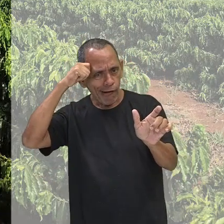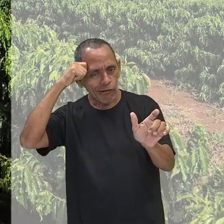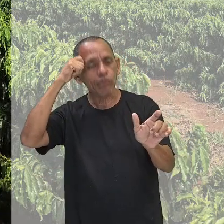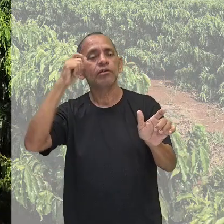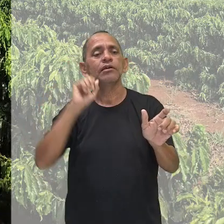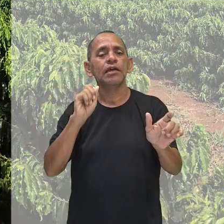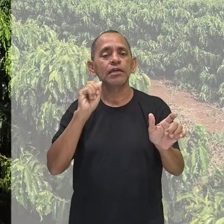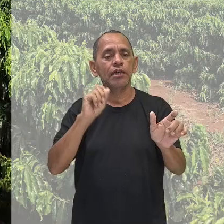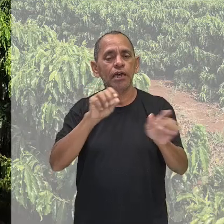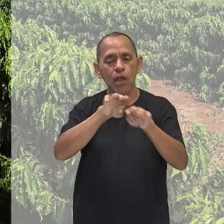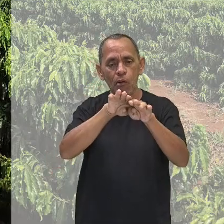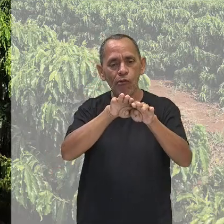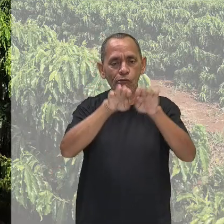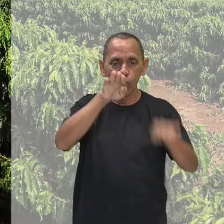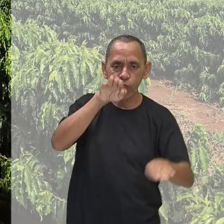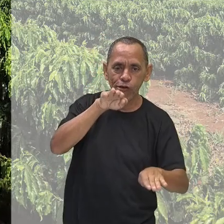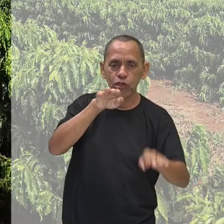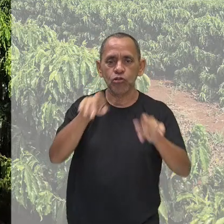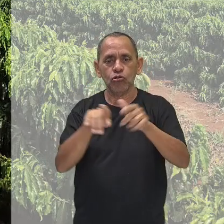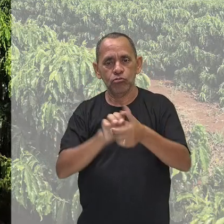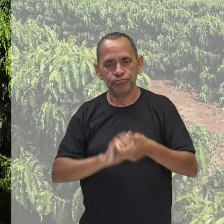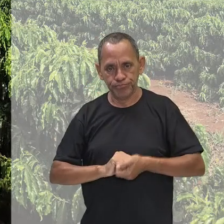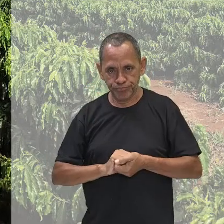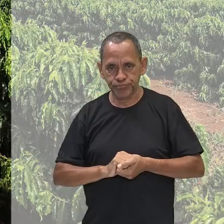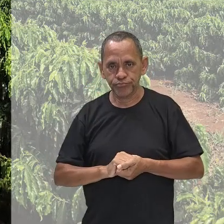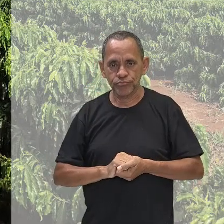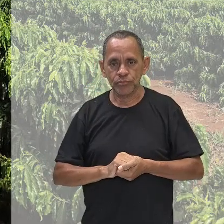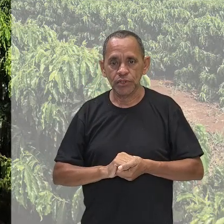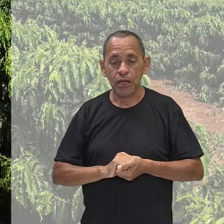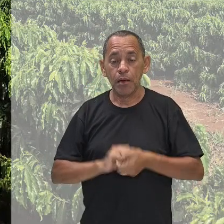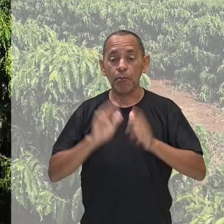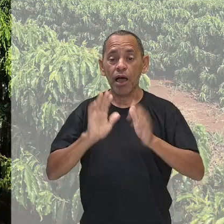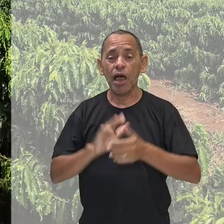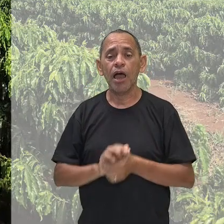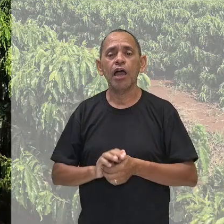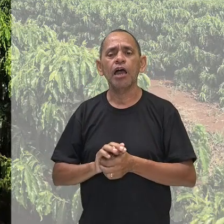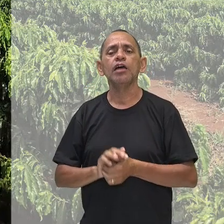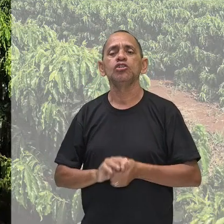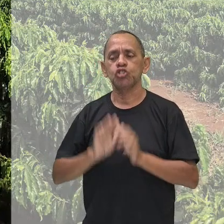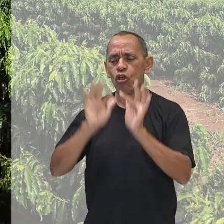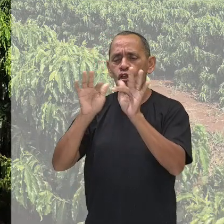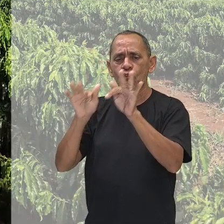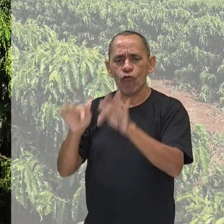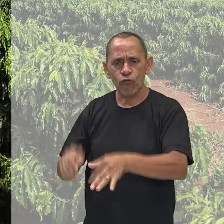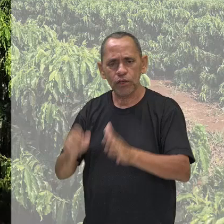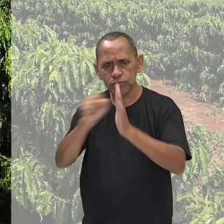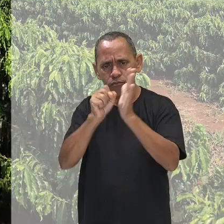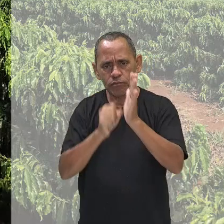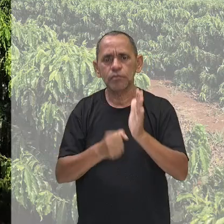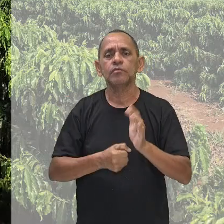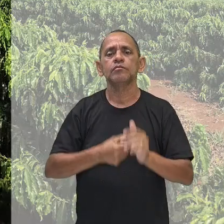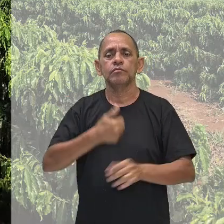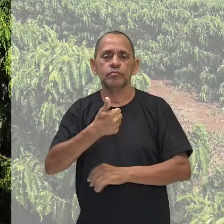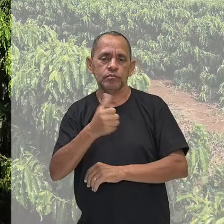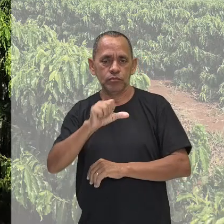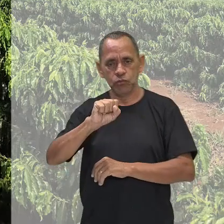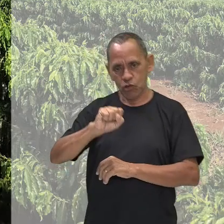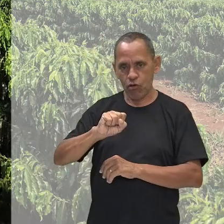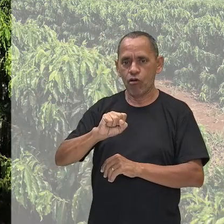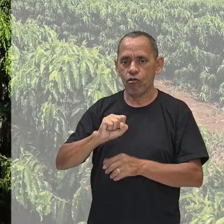ideia preconceituosa, mas que lá no final do século XIX, anos de 1800, era